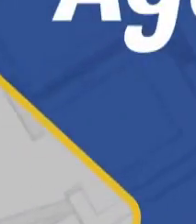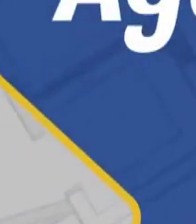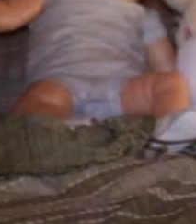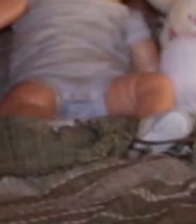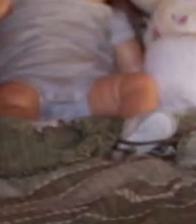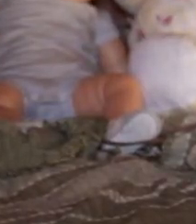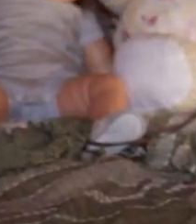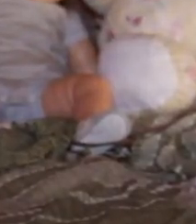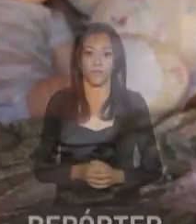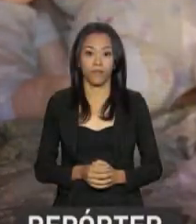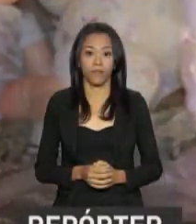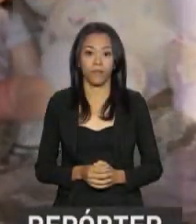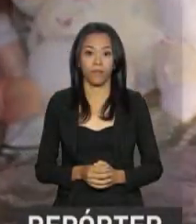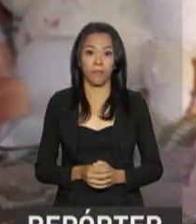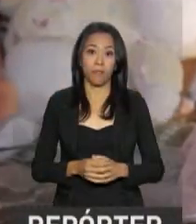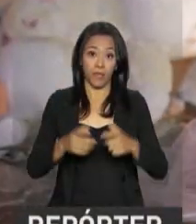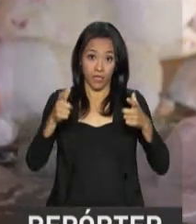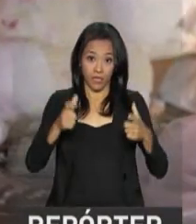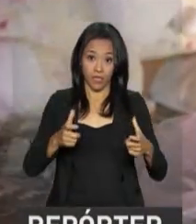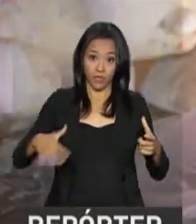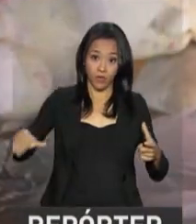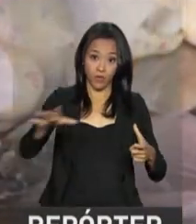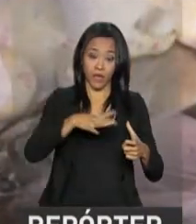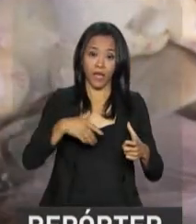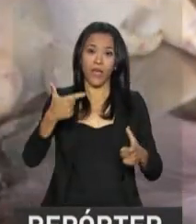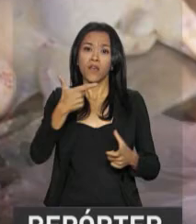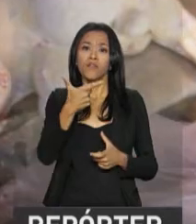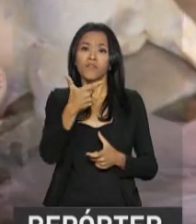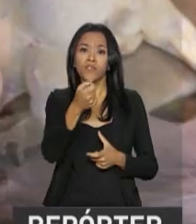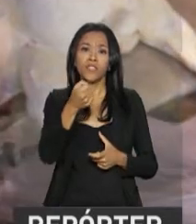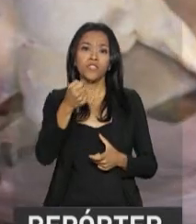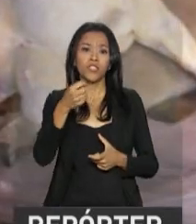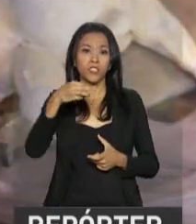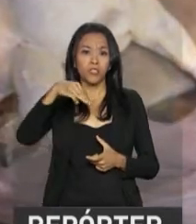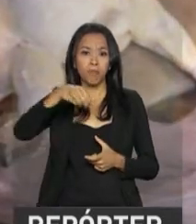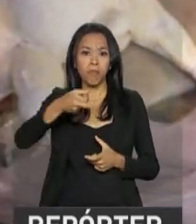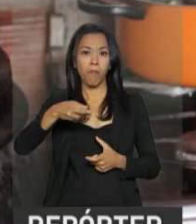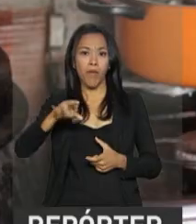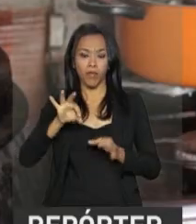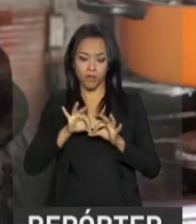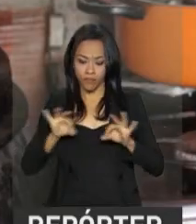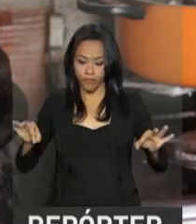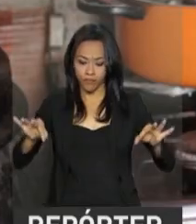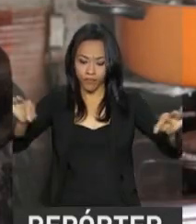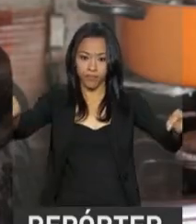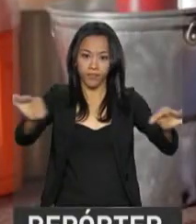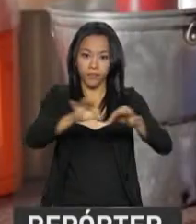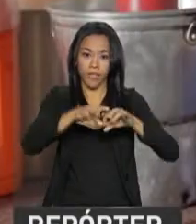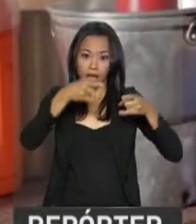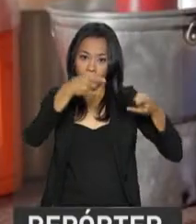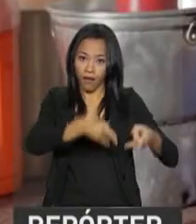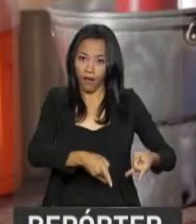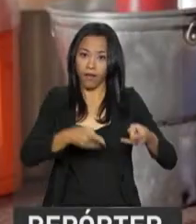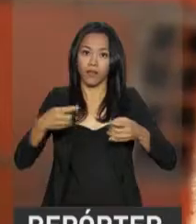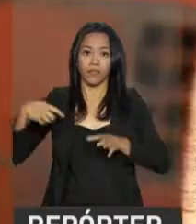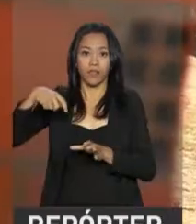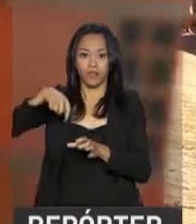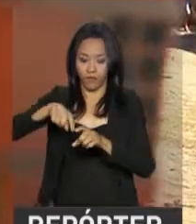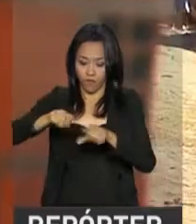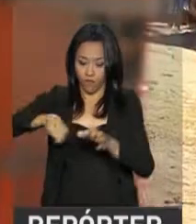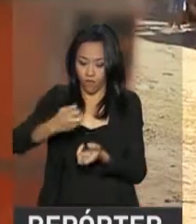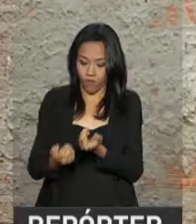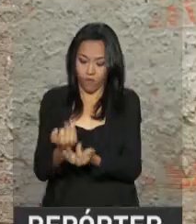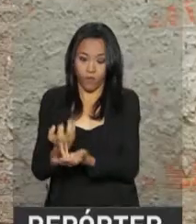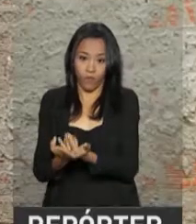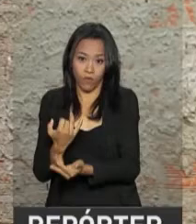um cômodo com menos de 20 metros quadrados a cama de casal divide espaço com fogão ea geladeira tela